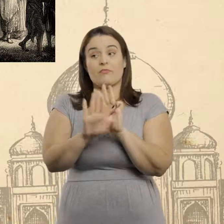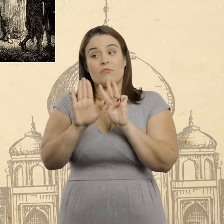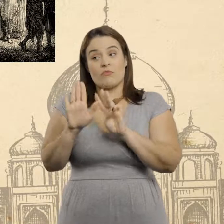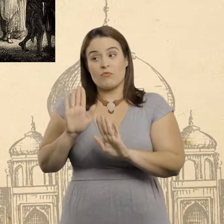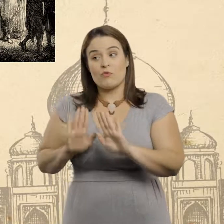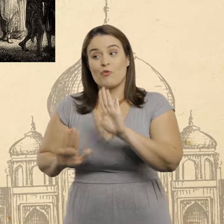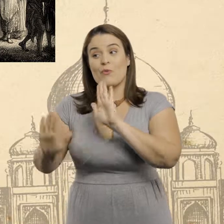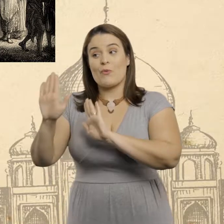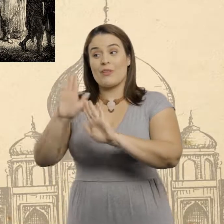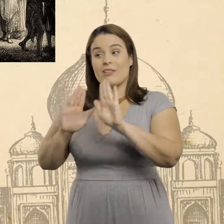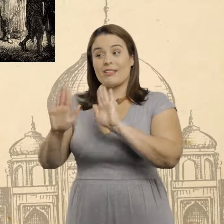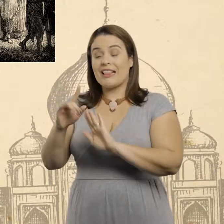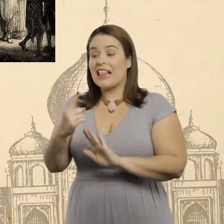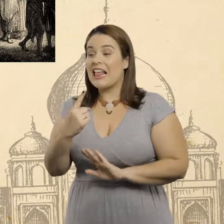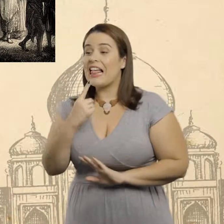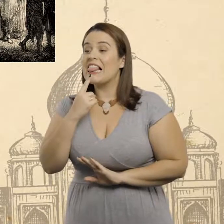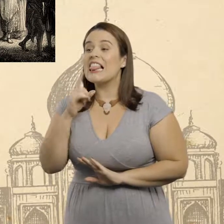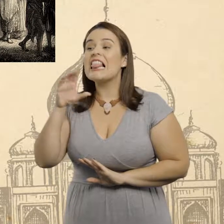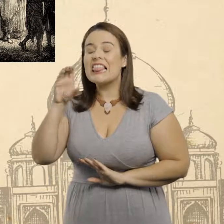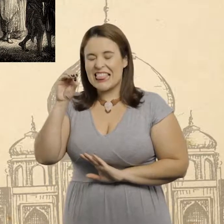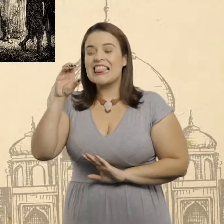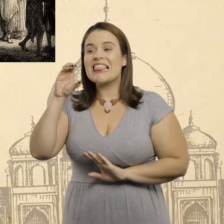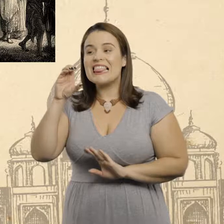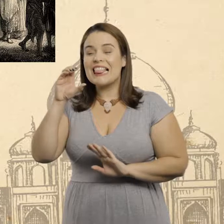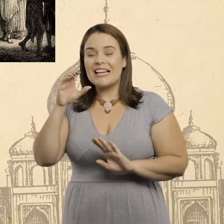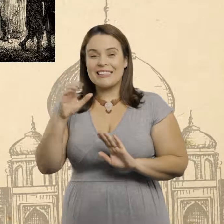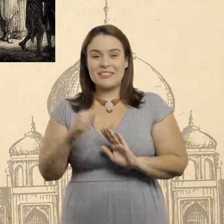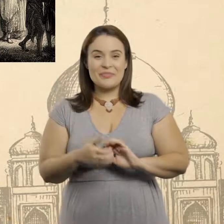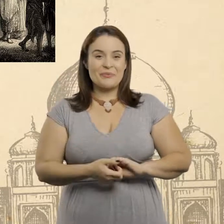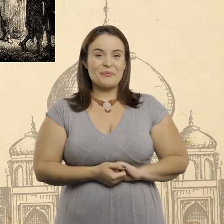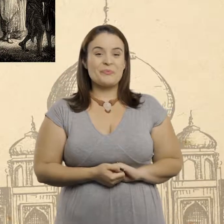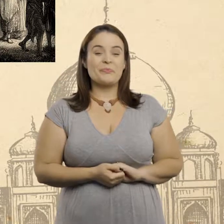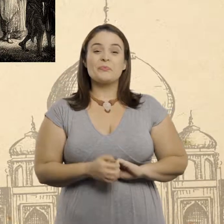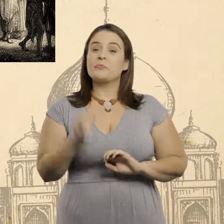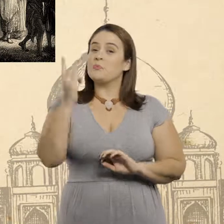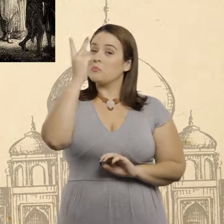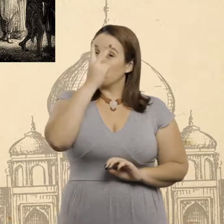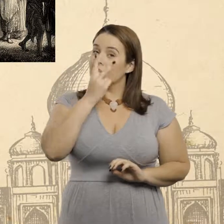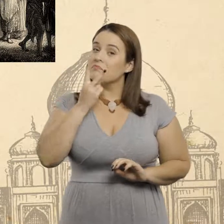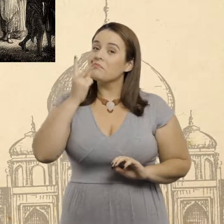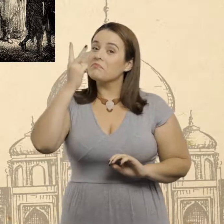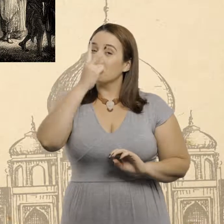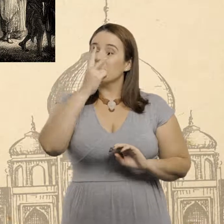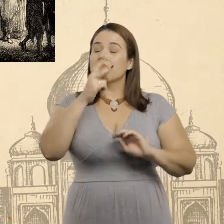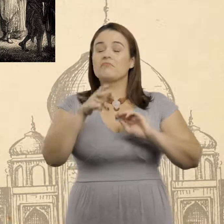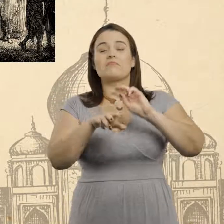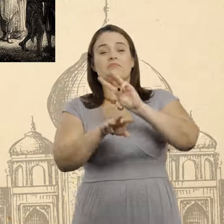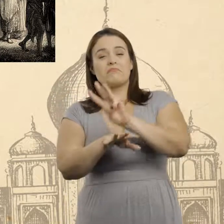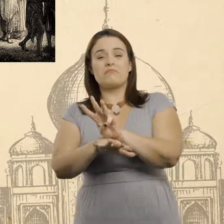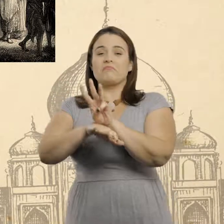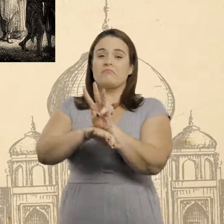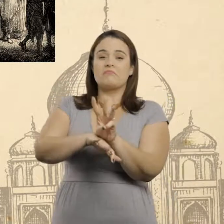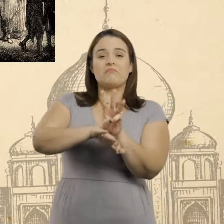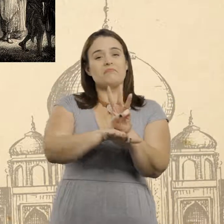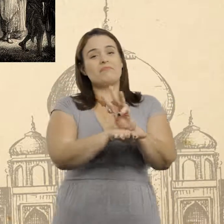manter a língua entre os dentes para não morder a língua. Depois de 2 horas de caminhada, o guia parou a viagem